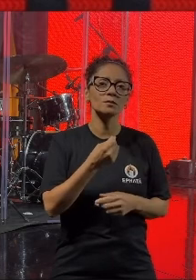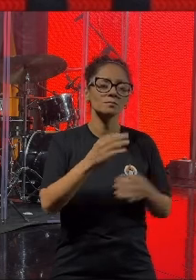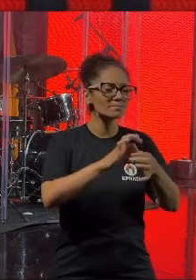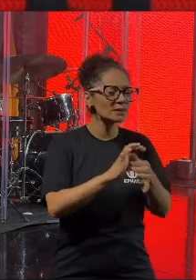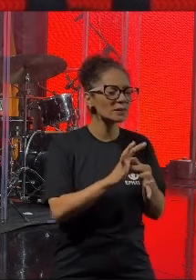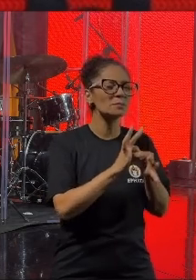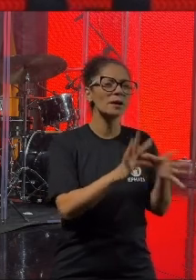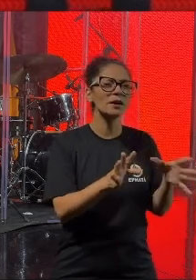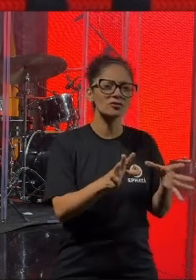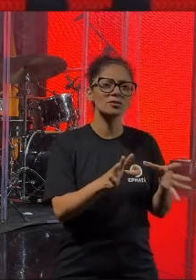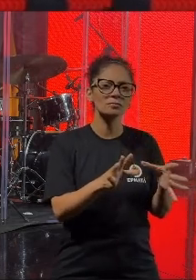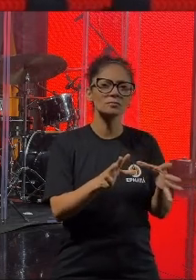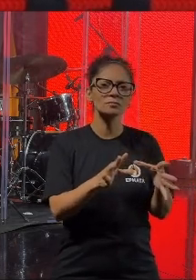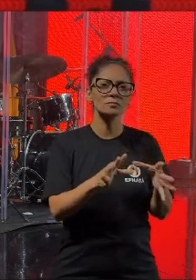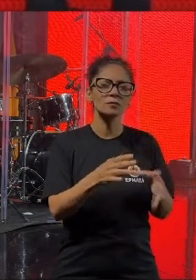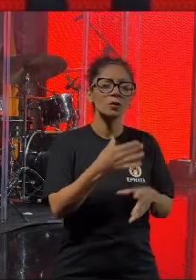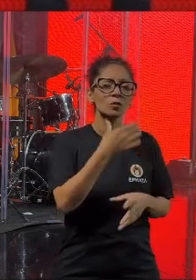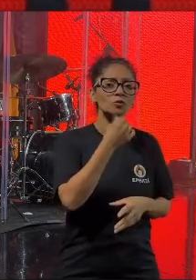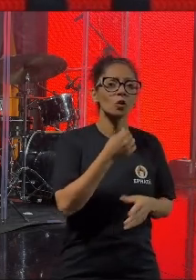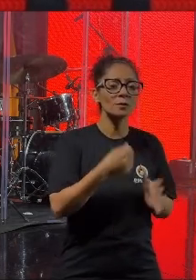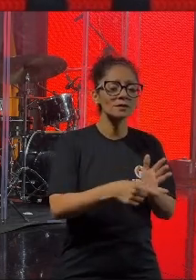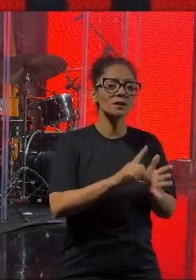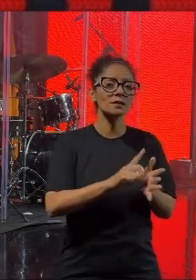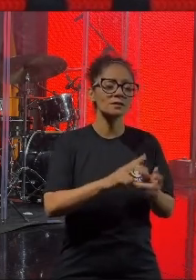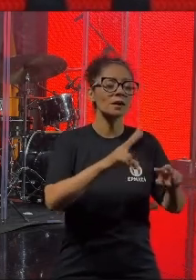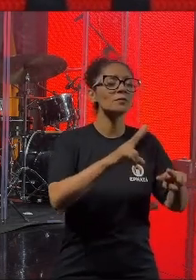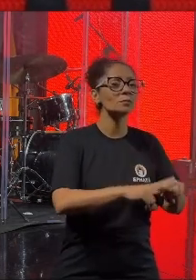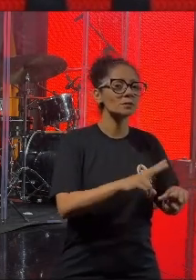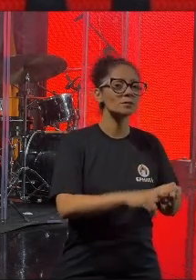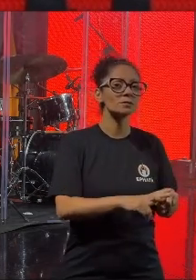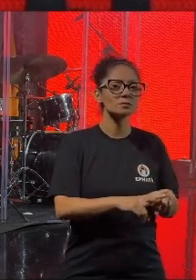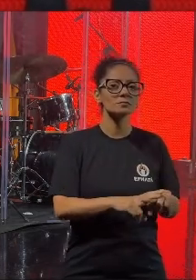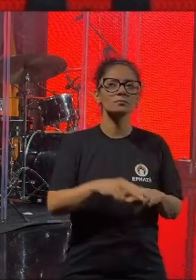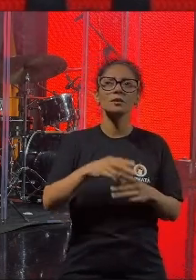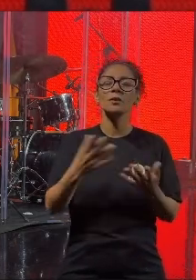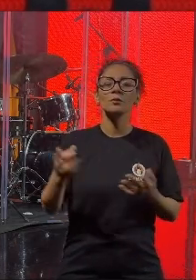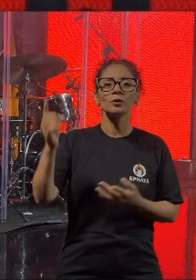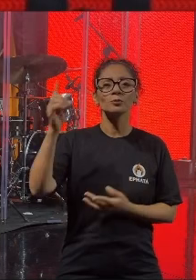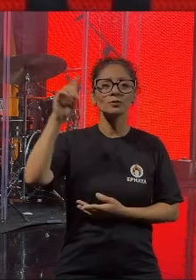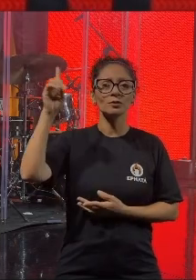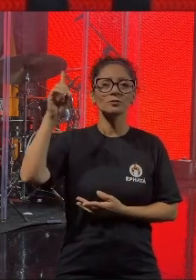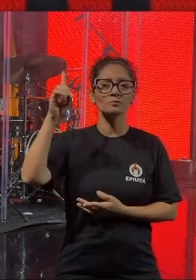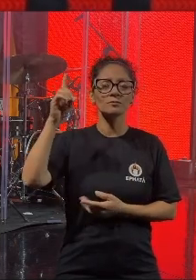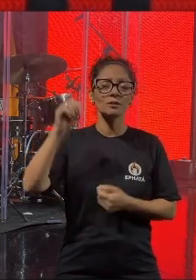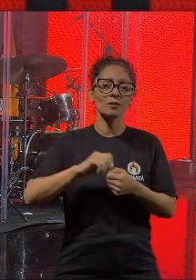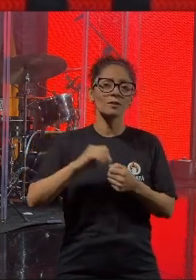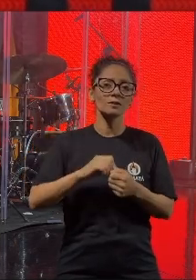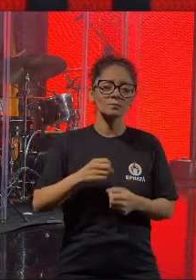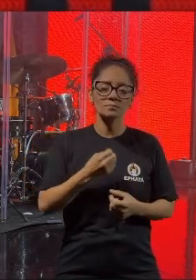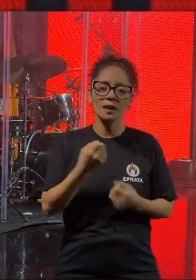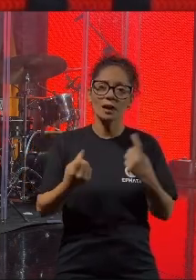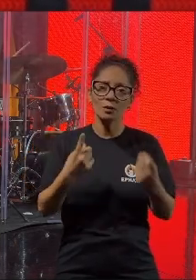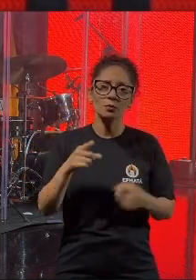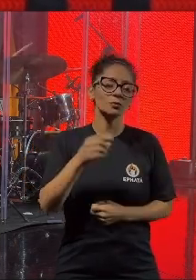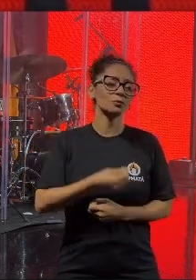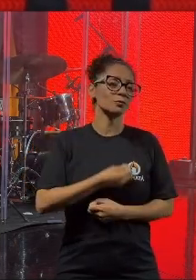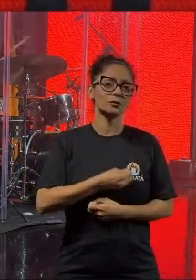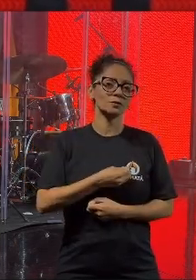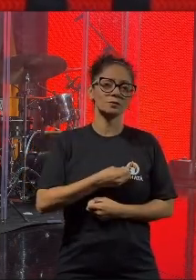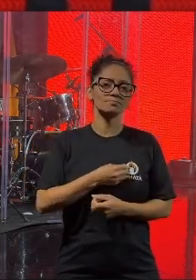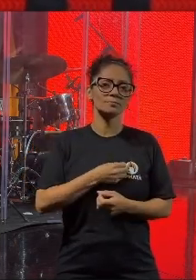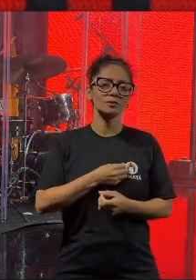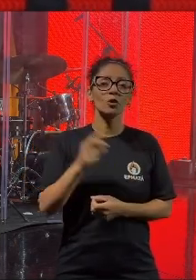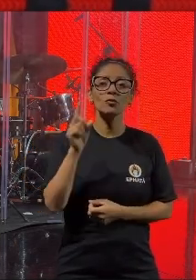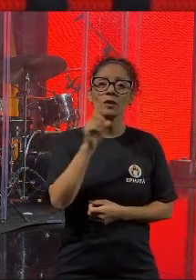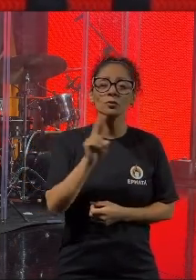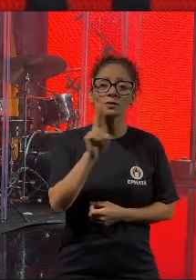Ponha aqueles homens em liberdade. Quando Deus quer fazer algo na tua vida, Ele não vai usar só os teus